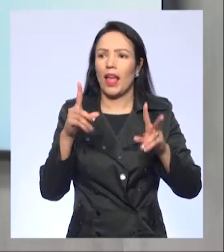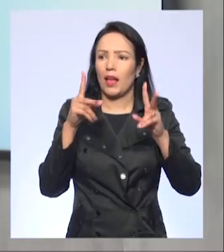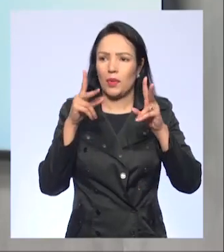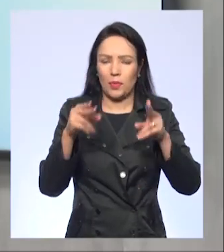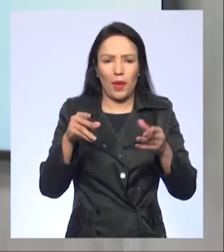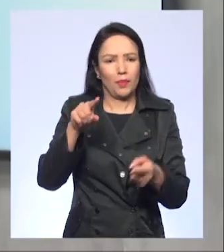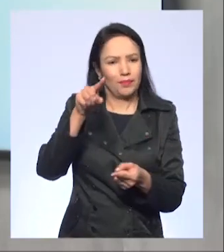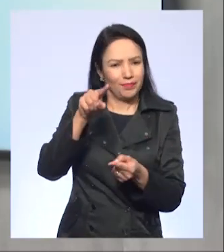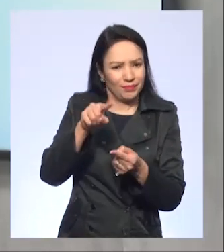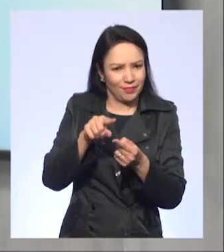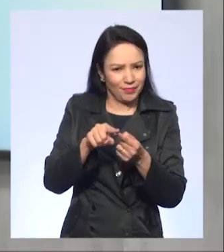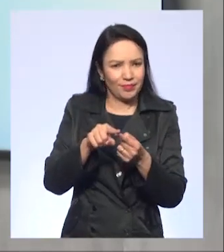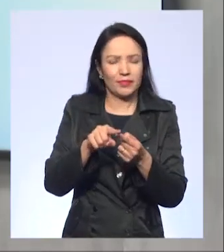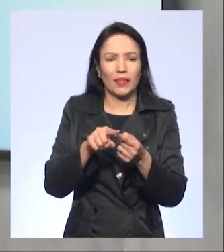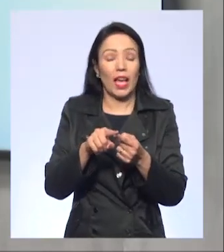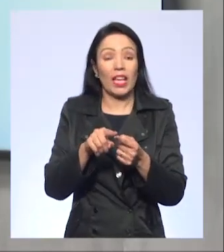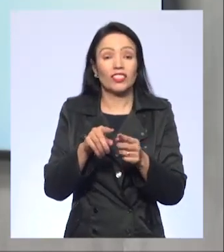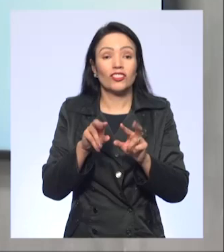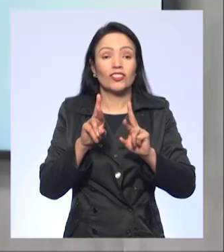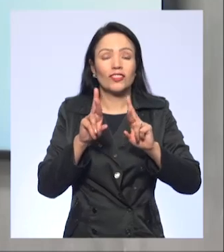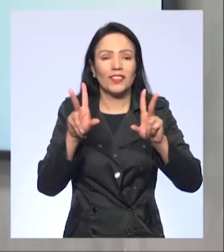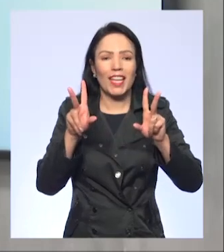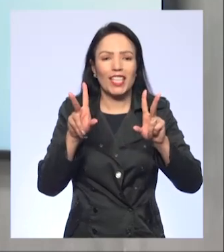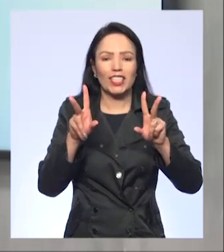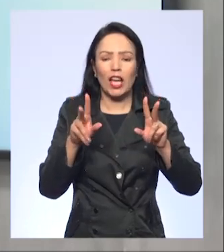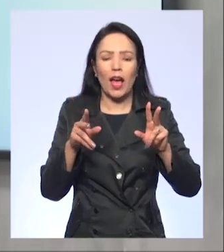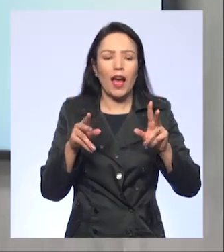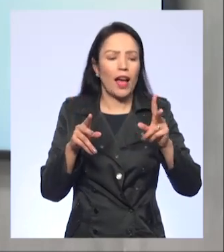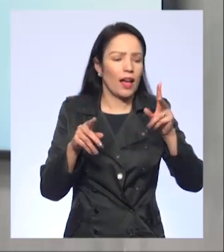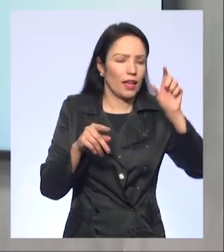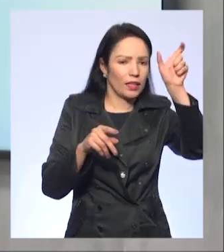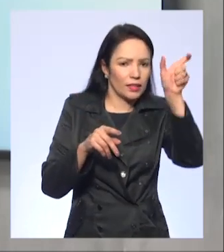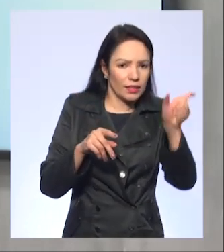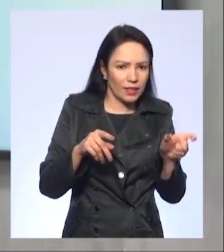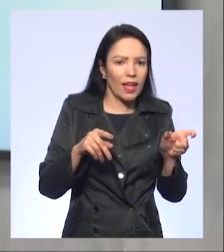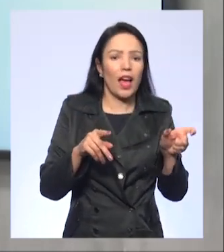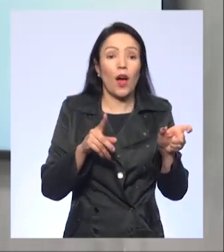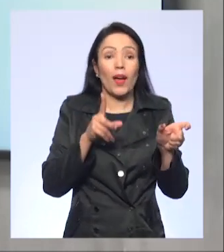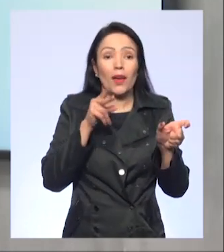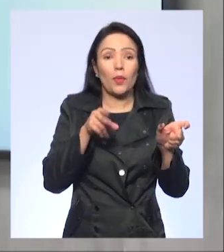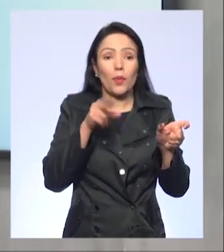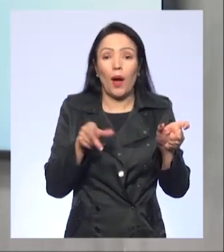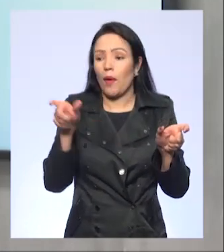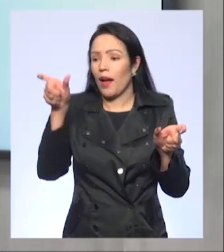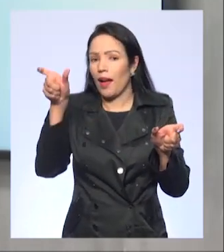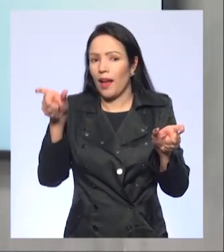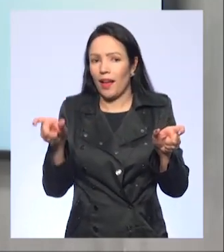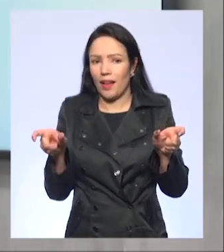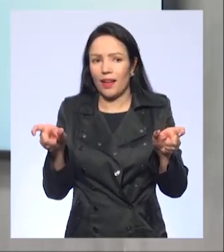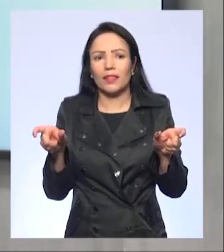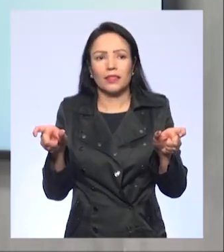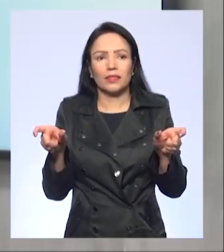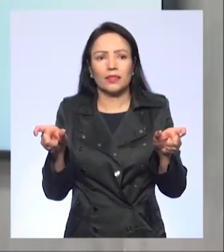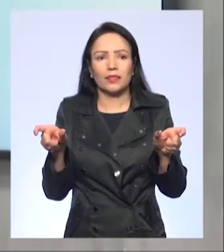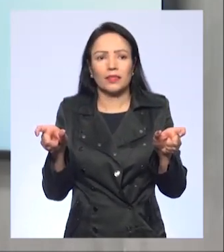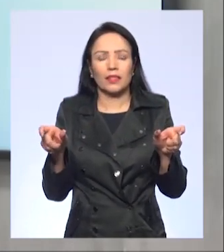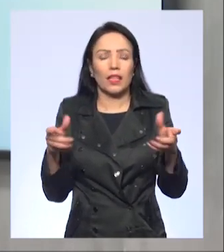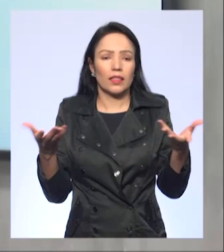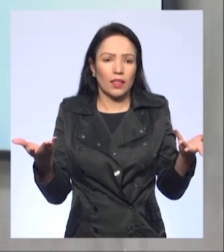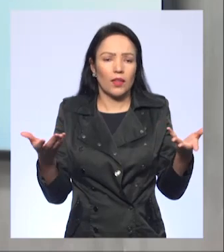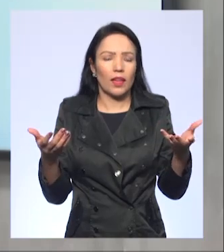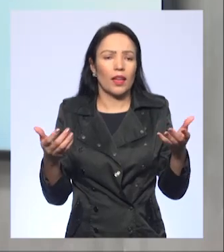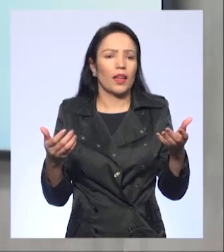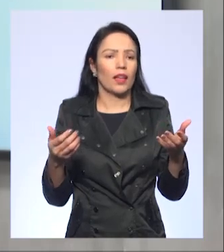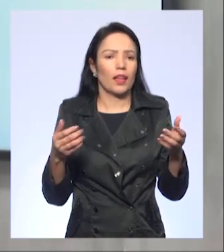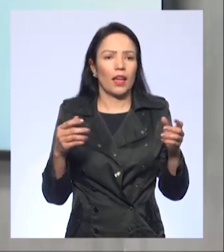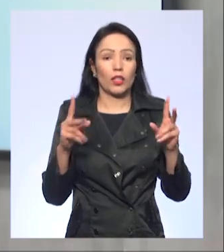significa frações diferentes igualadas. Então veja que eu escrevi assim, ó, A sobre B é uma fração, C sobre D